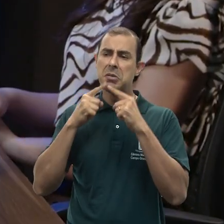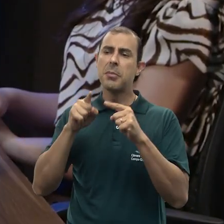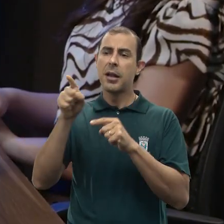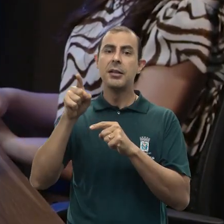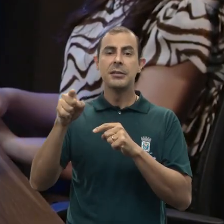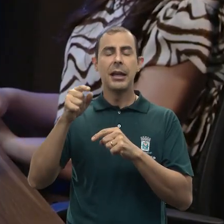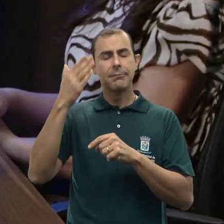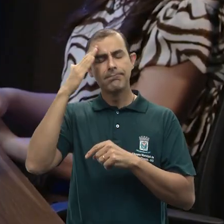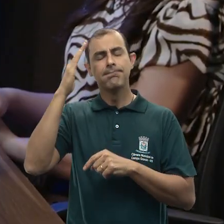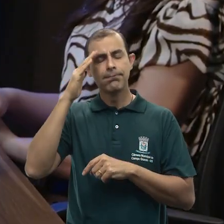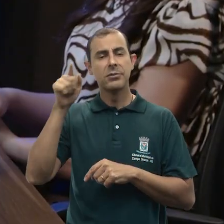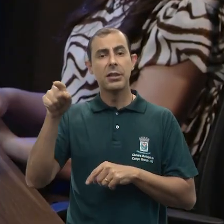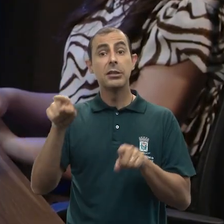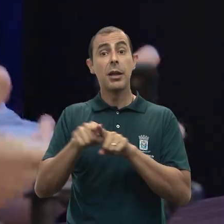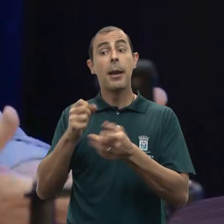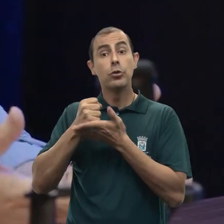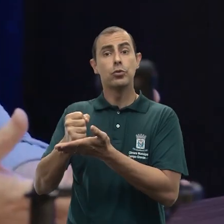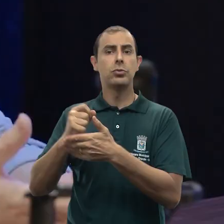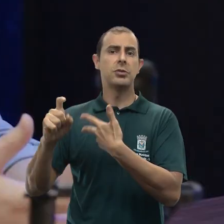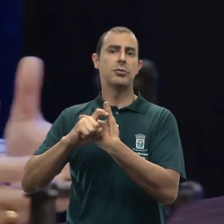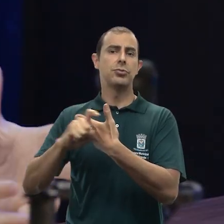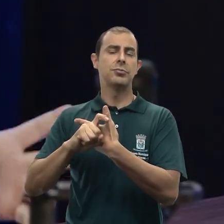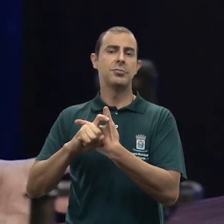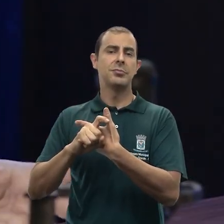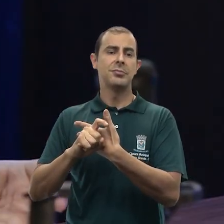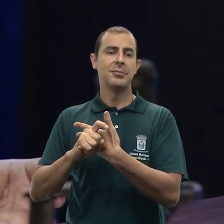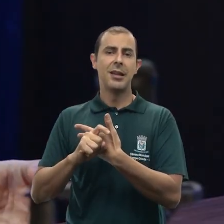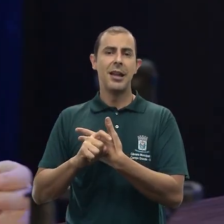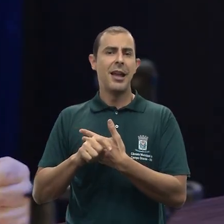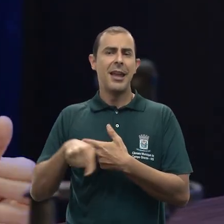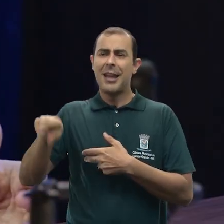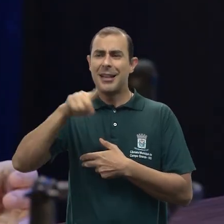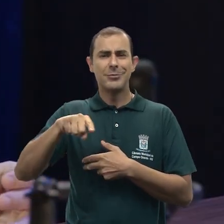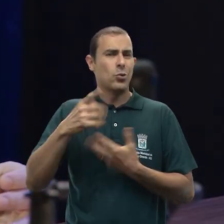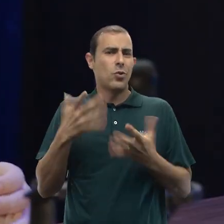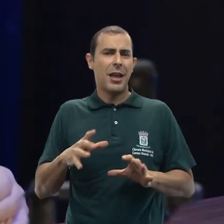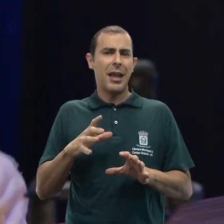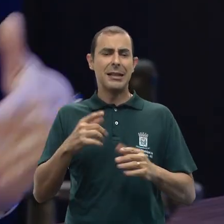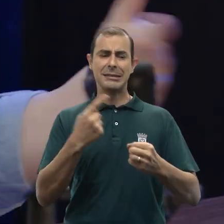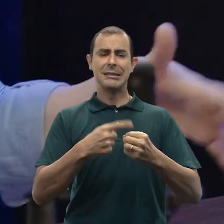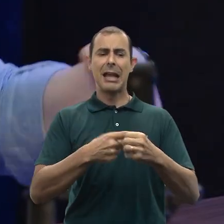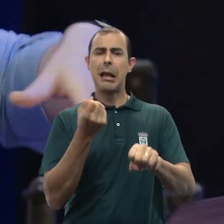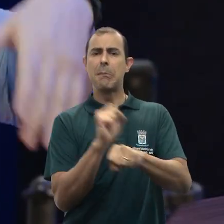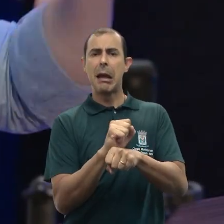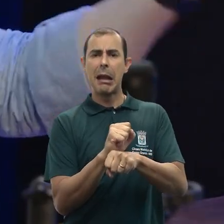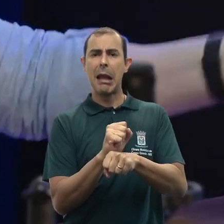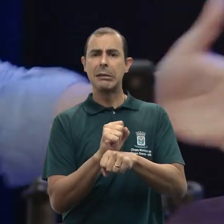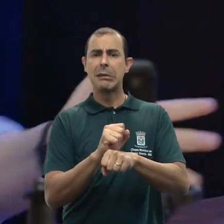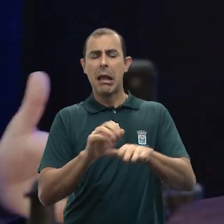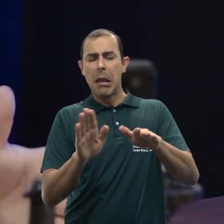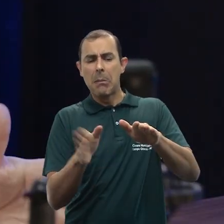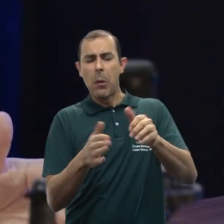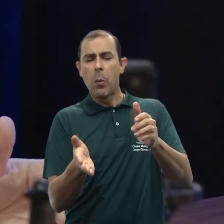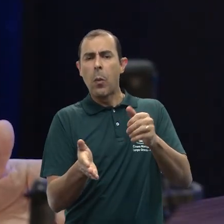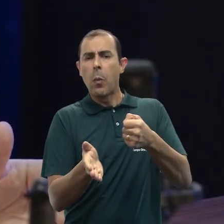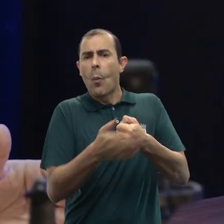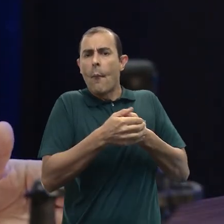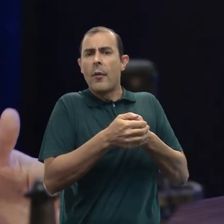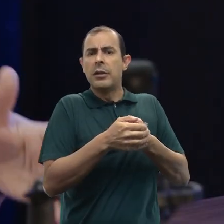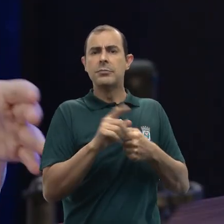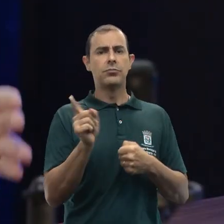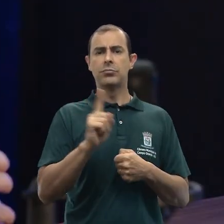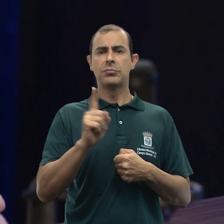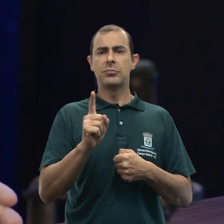de crítica construtiva, porque acabo ajudando também o executivo. Ninguém quer uma cidade parada onde os problemas sejam jogados debaixo do